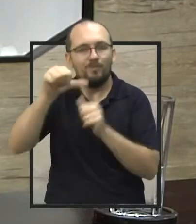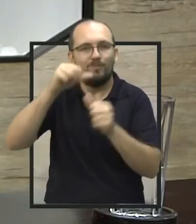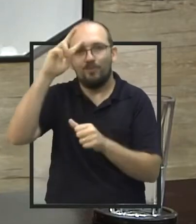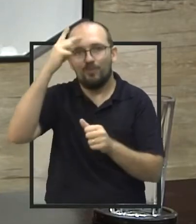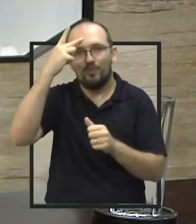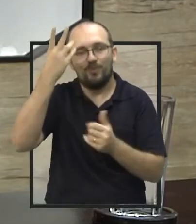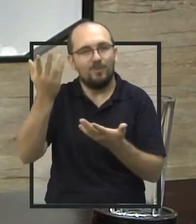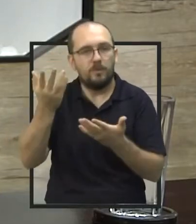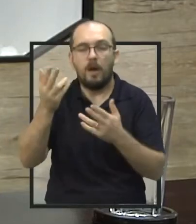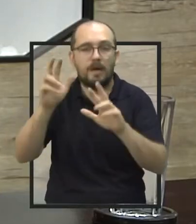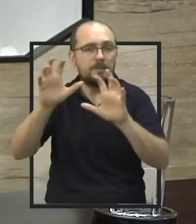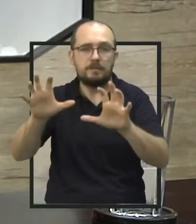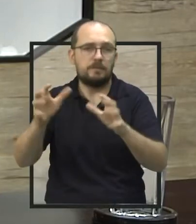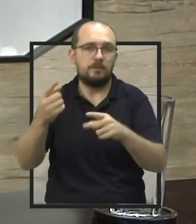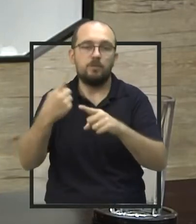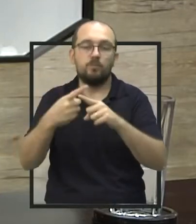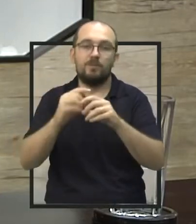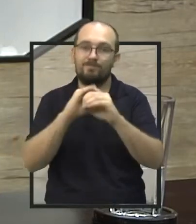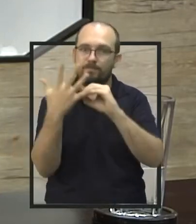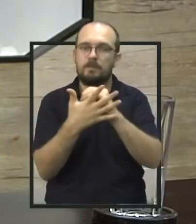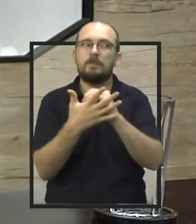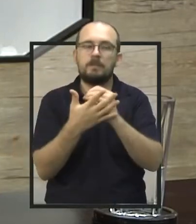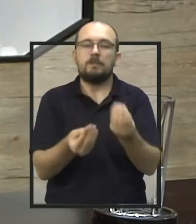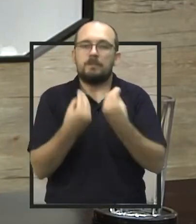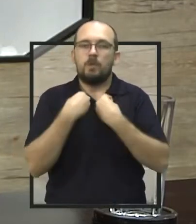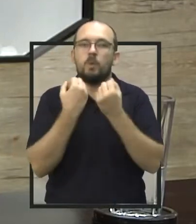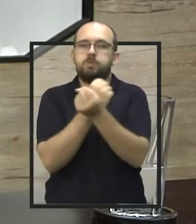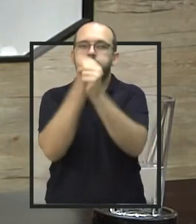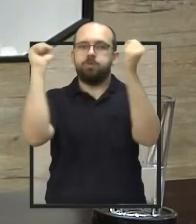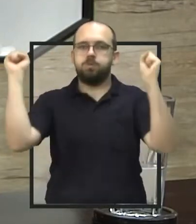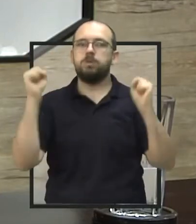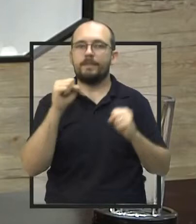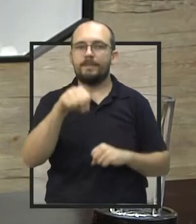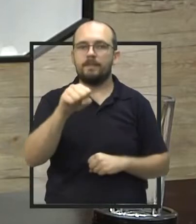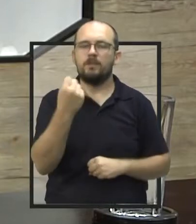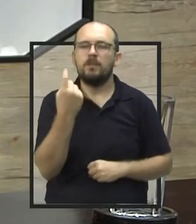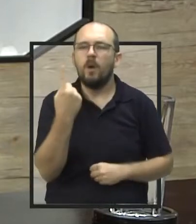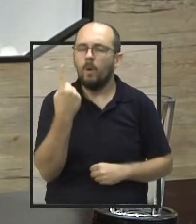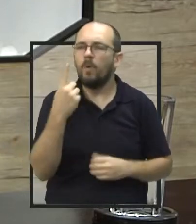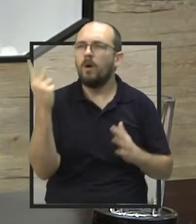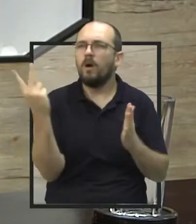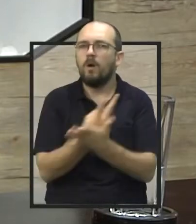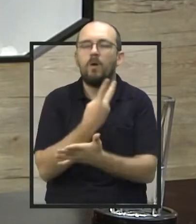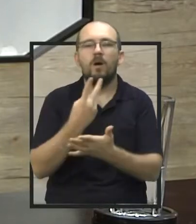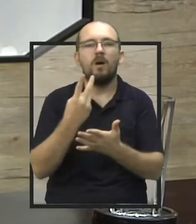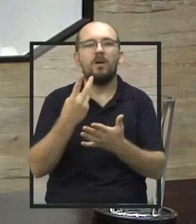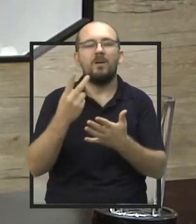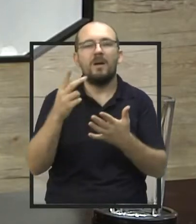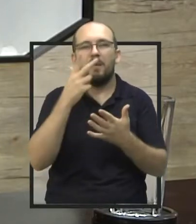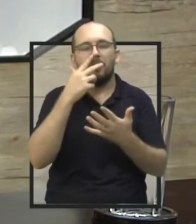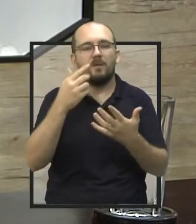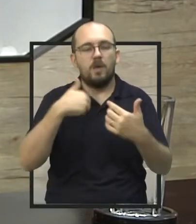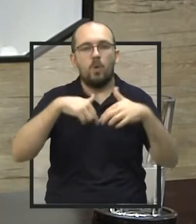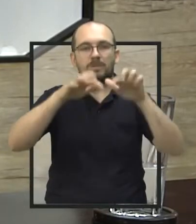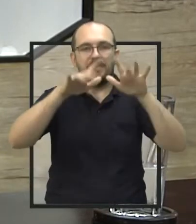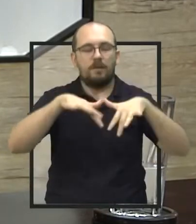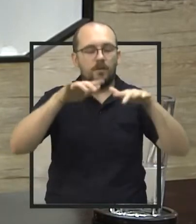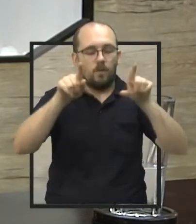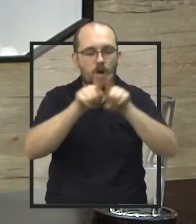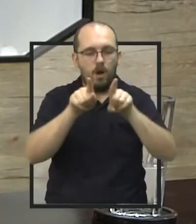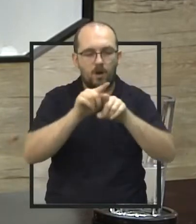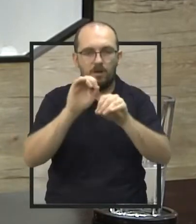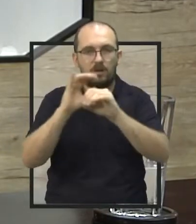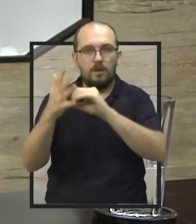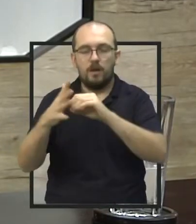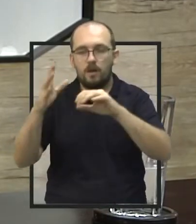quanto a gente pode crescer diante de algumas temáticas. Existem algumas crônicas no Pequenos Surtos Cotidianos antes da